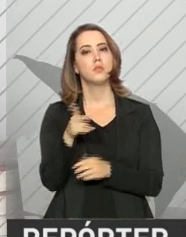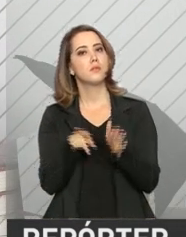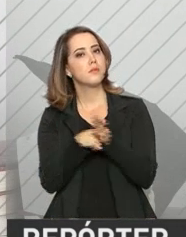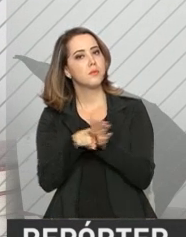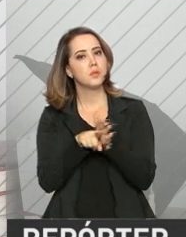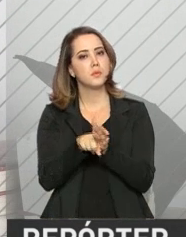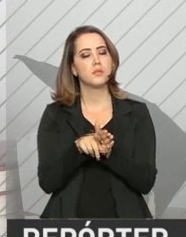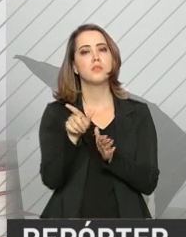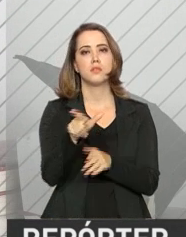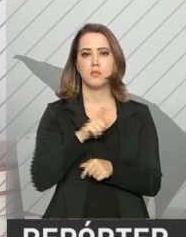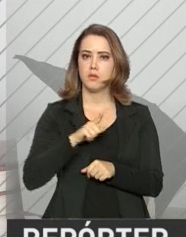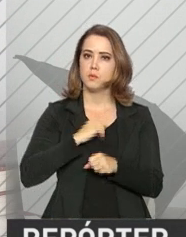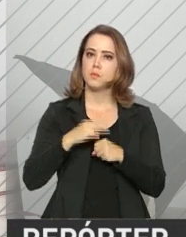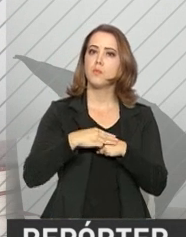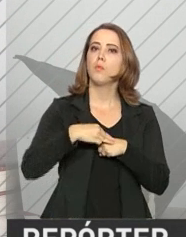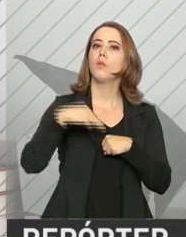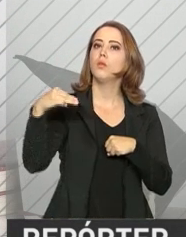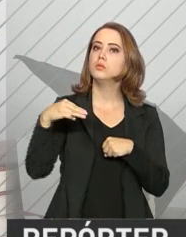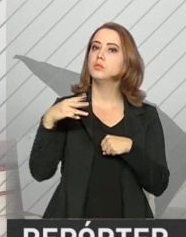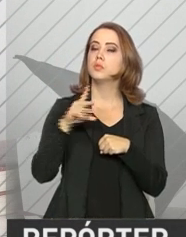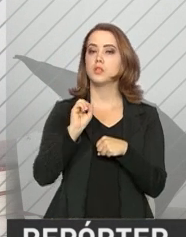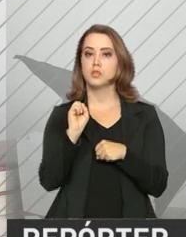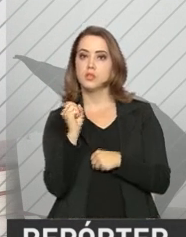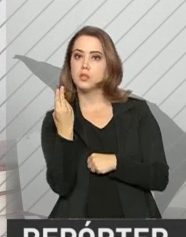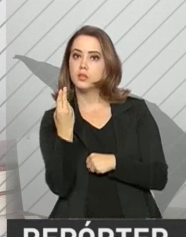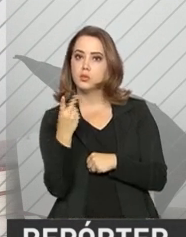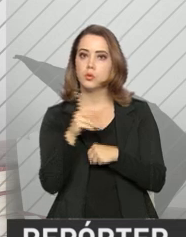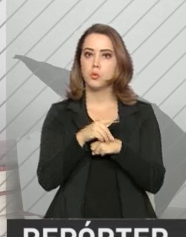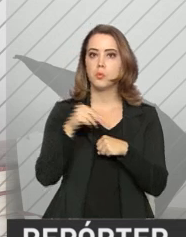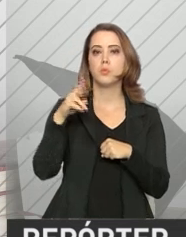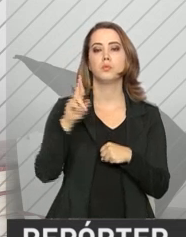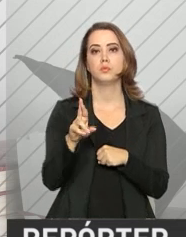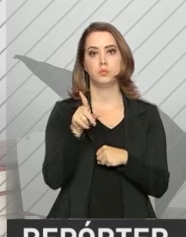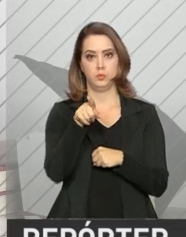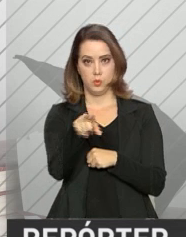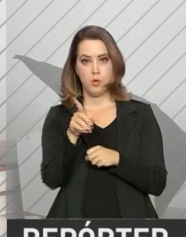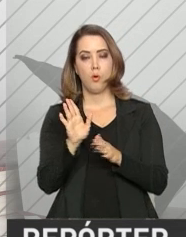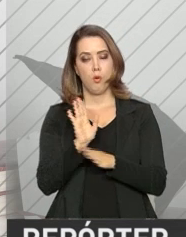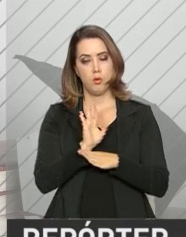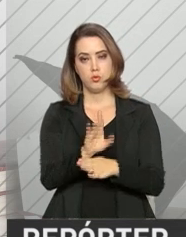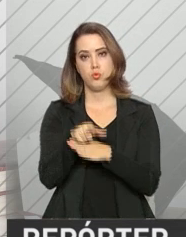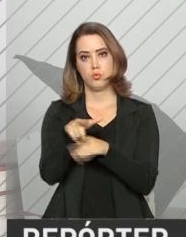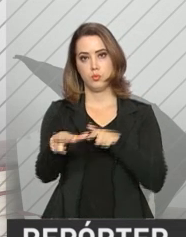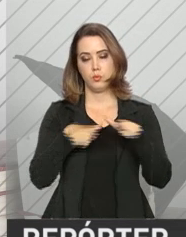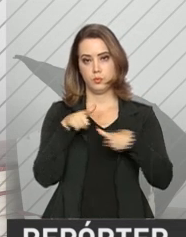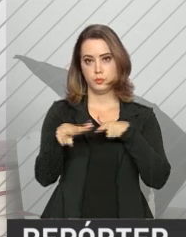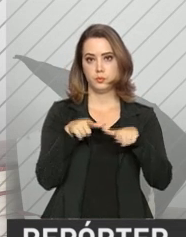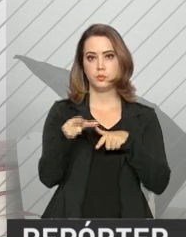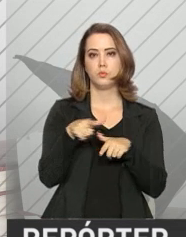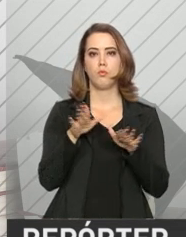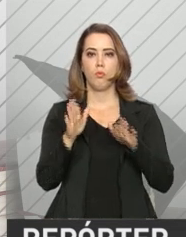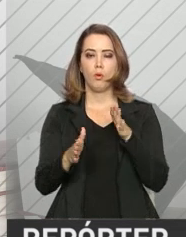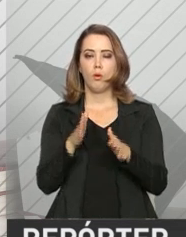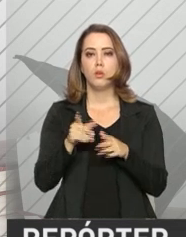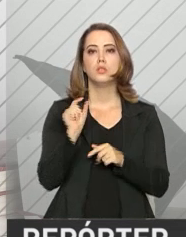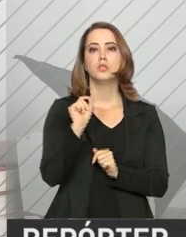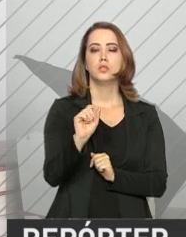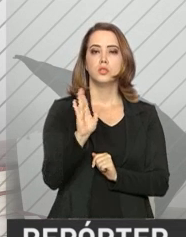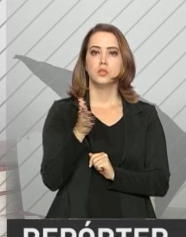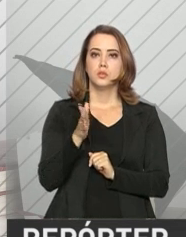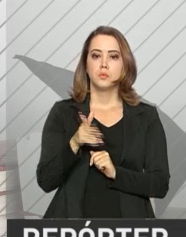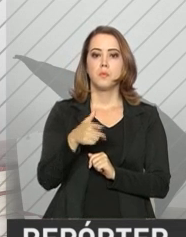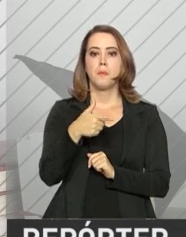mestrado ou doutorado ajudam na hora de conseguir um emprego entre 2009 e 2014 o total de mestres